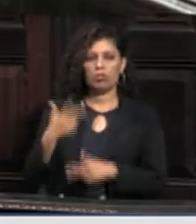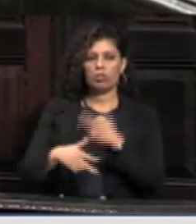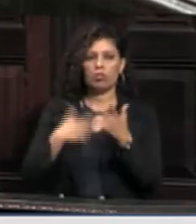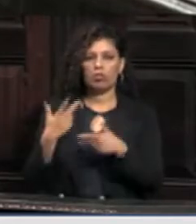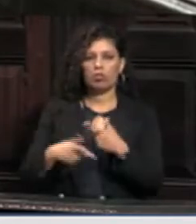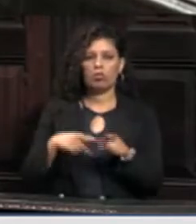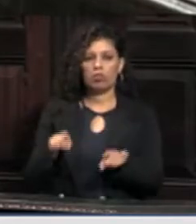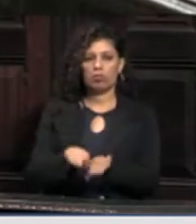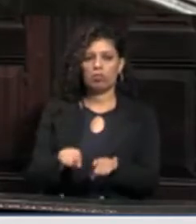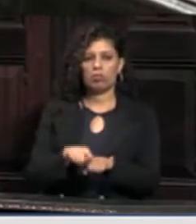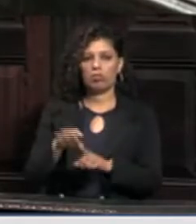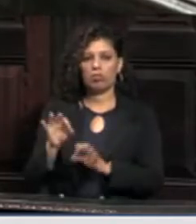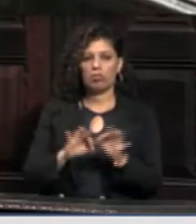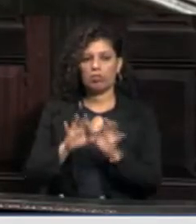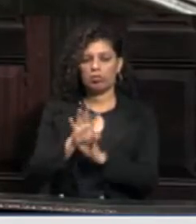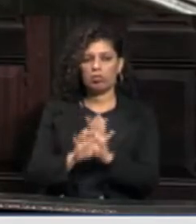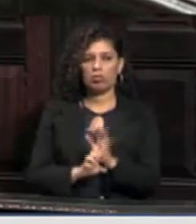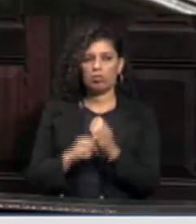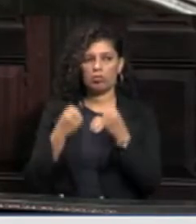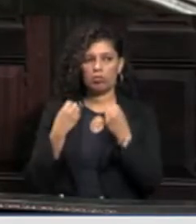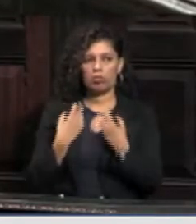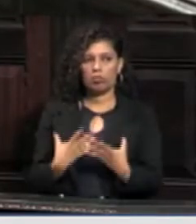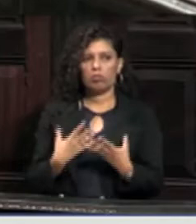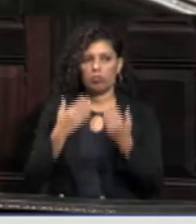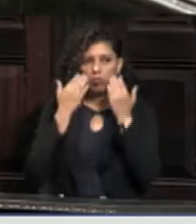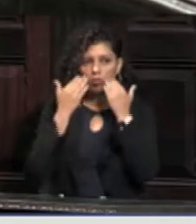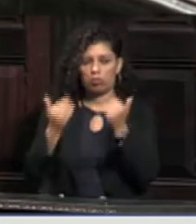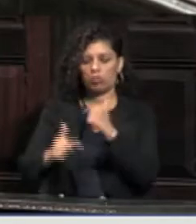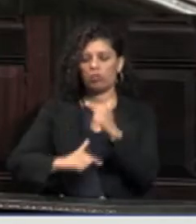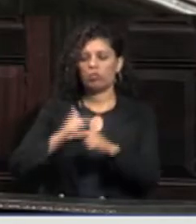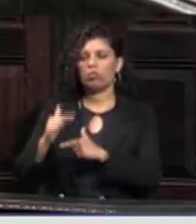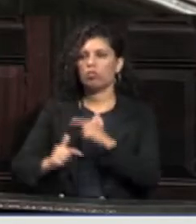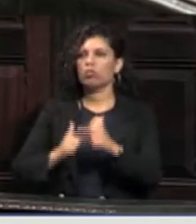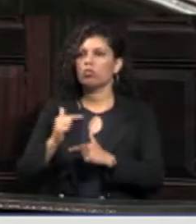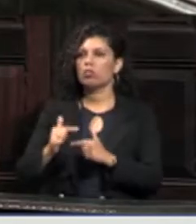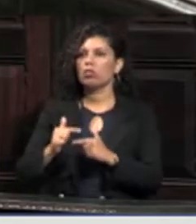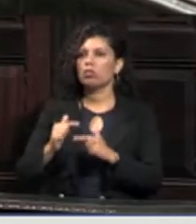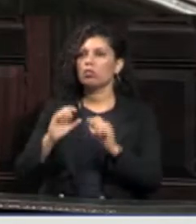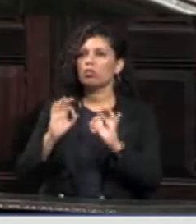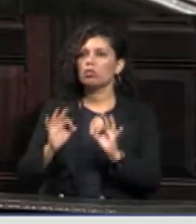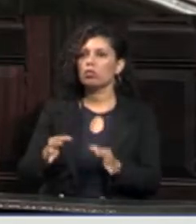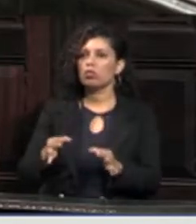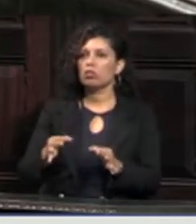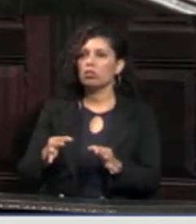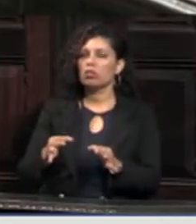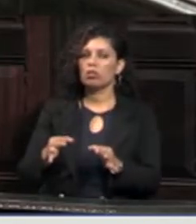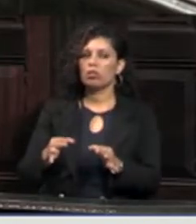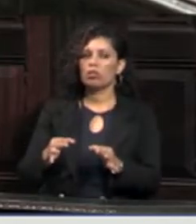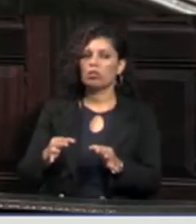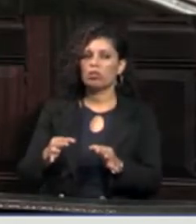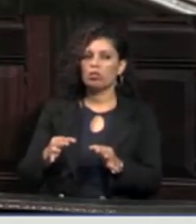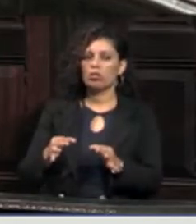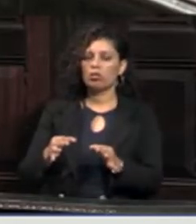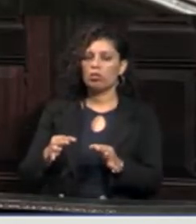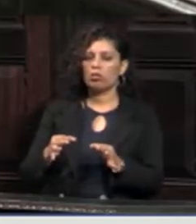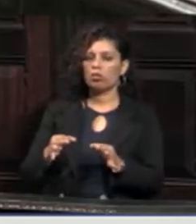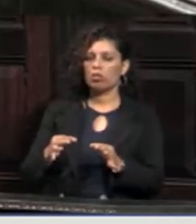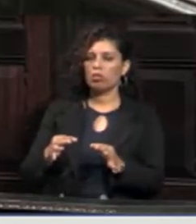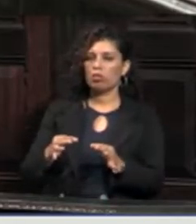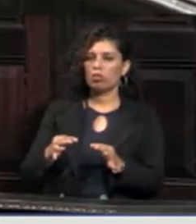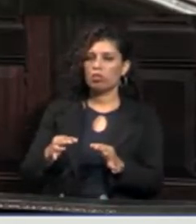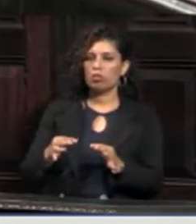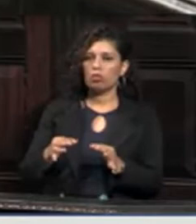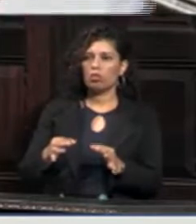também, definindo claramente a área que é da radiologia e a área de diagnóstico, que é